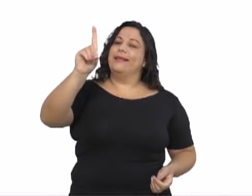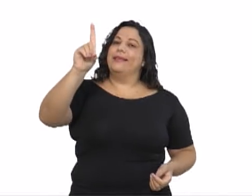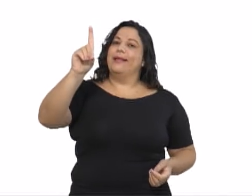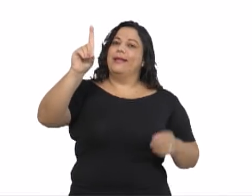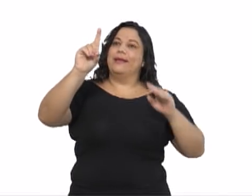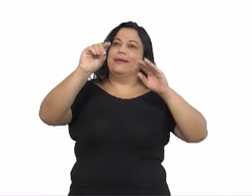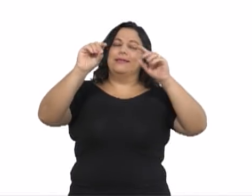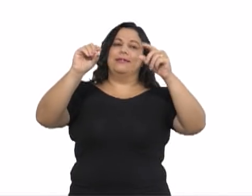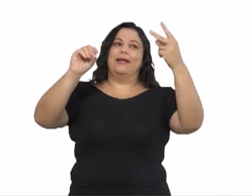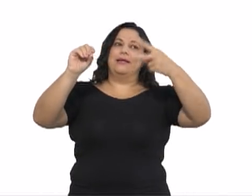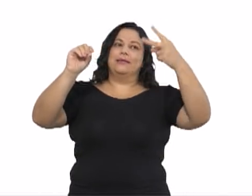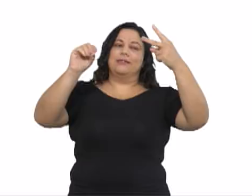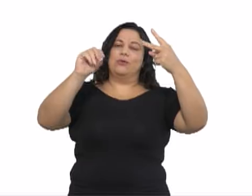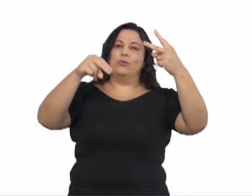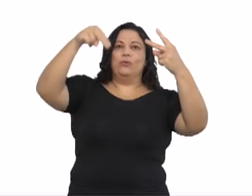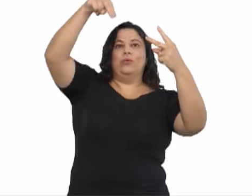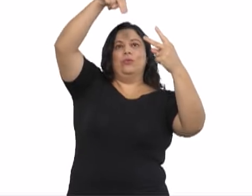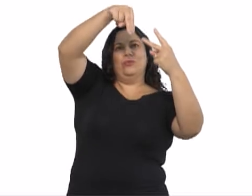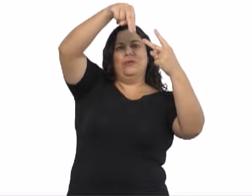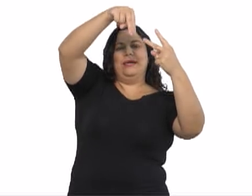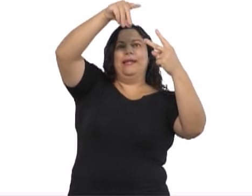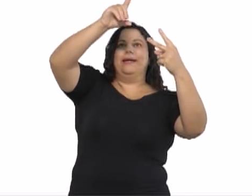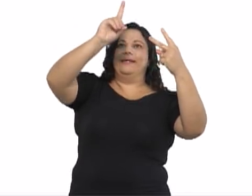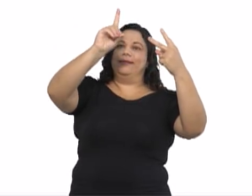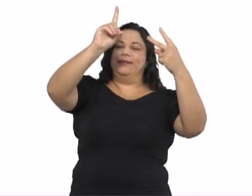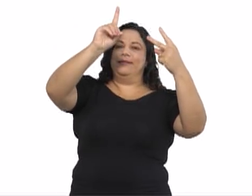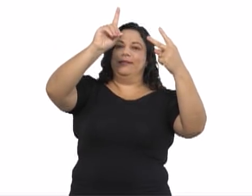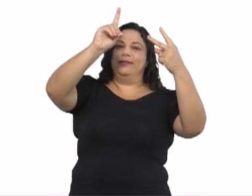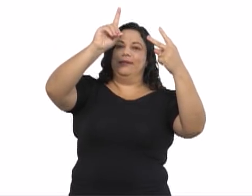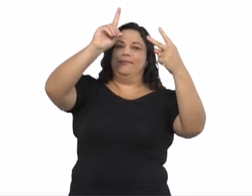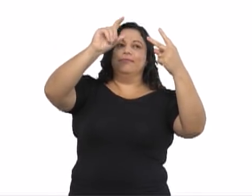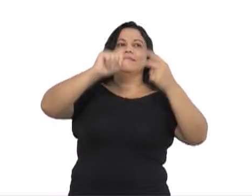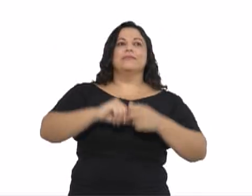que vai subir quando eu estiver falando em segundo.